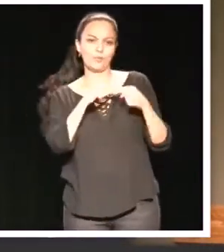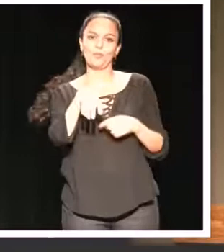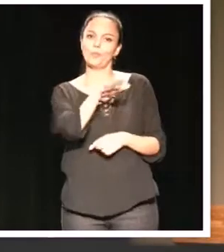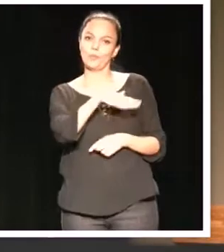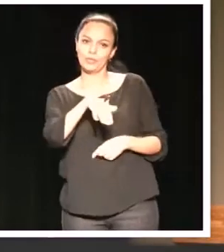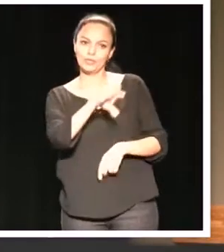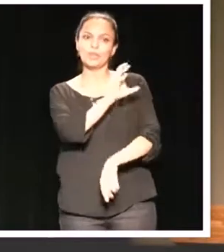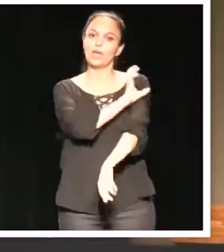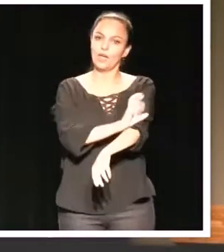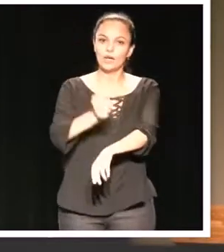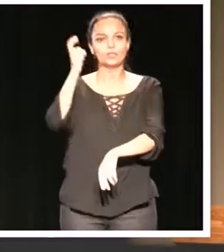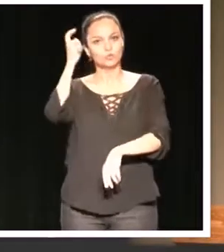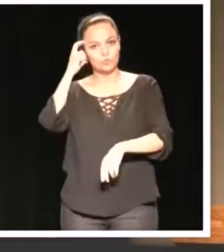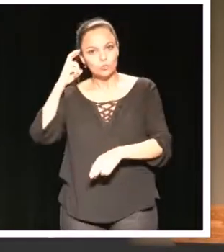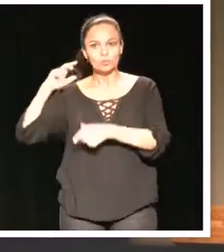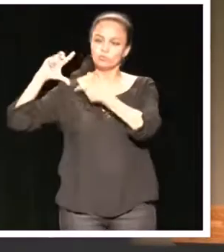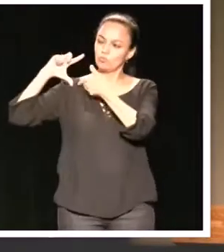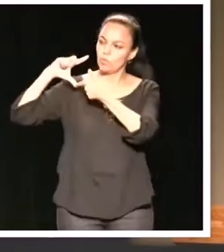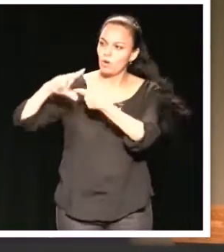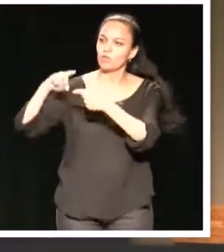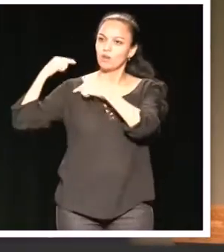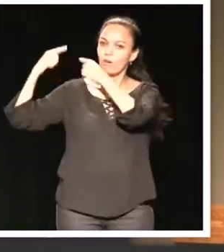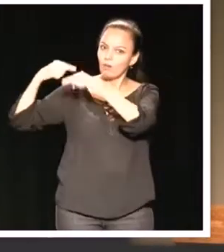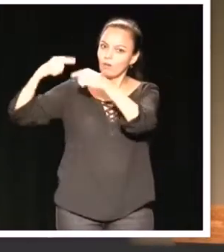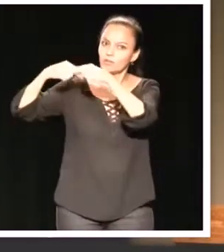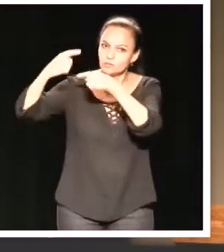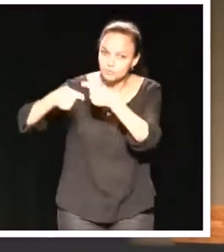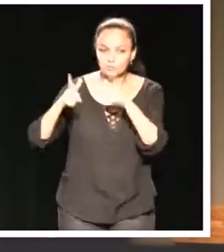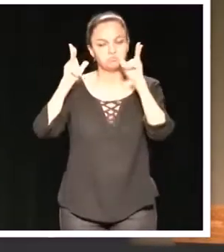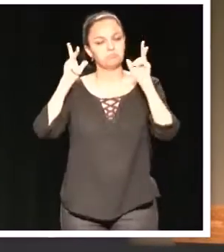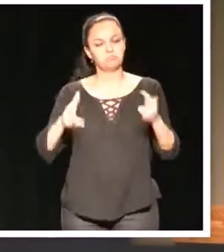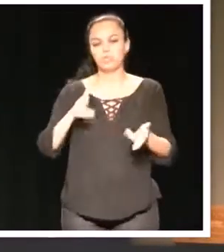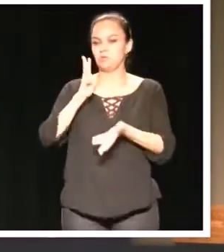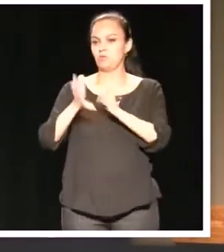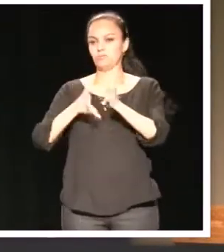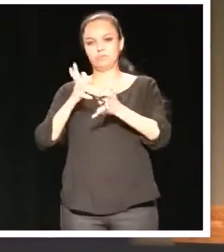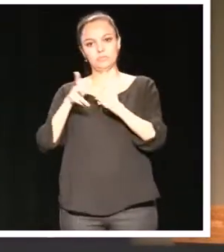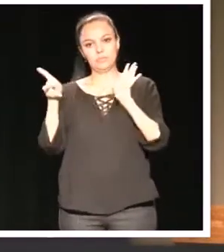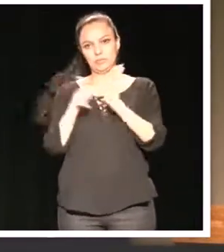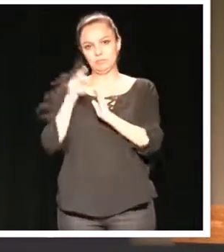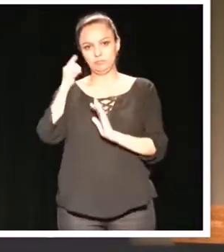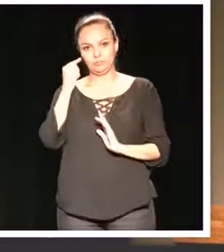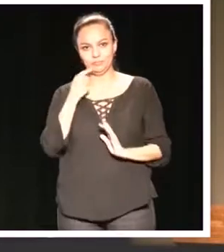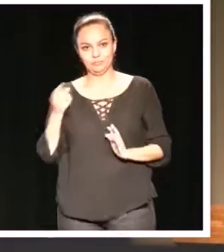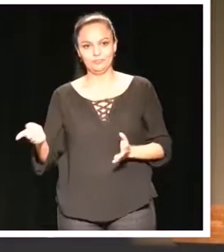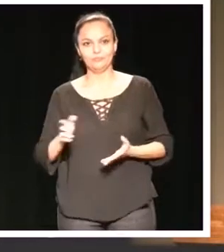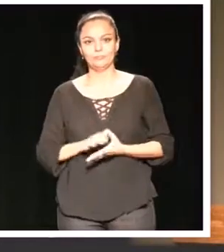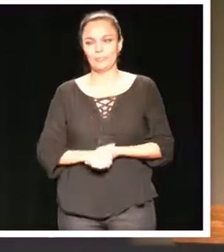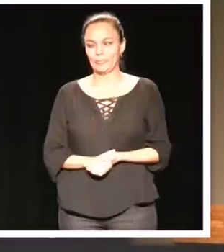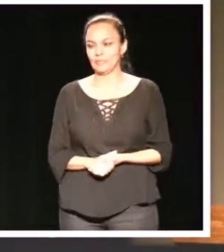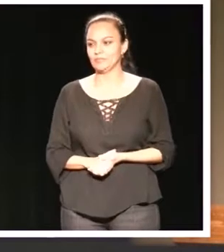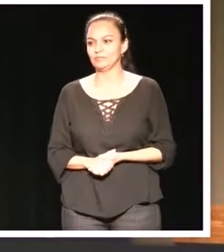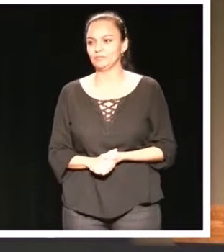também para a língua de sinais dos surdos. São as mais infrequentes,